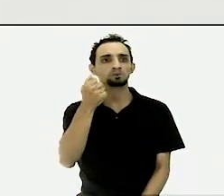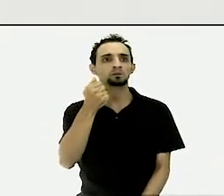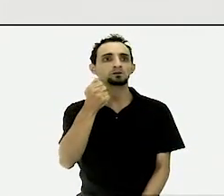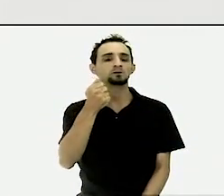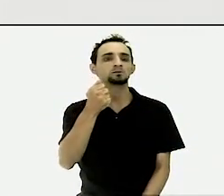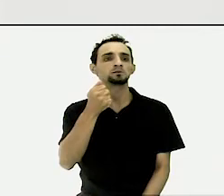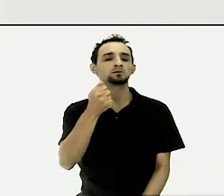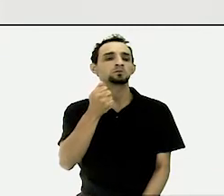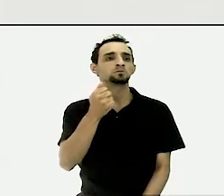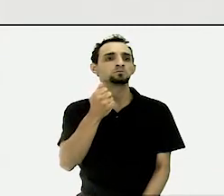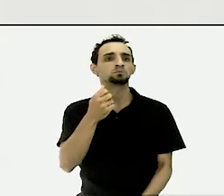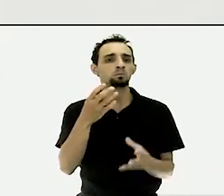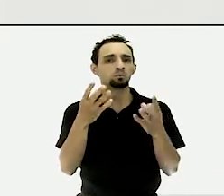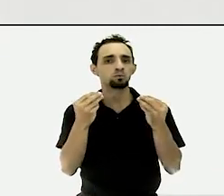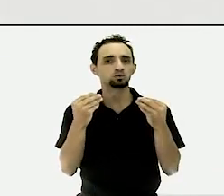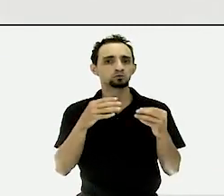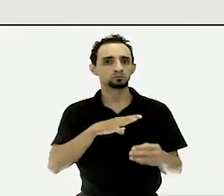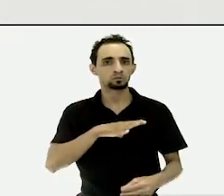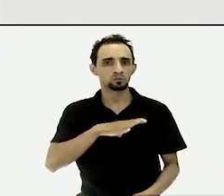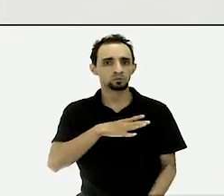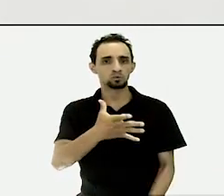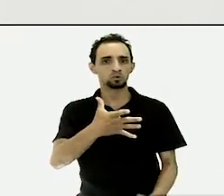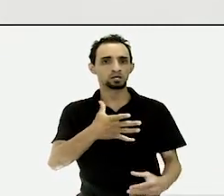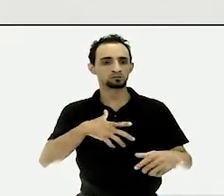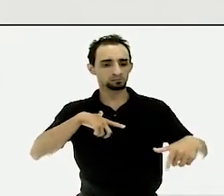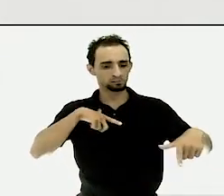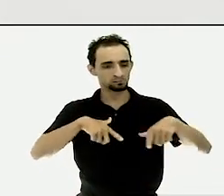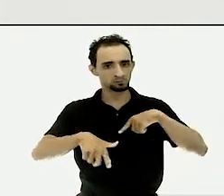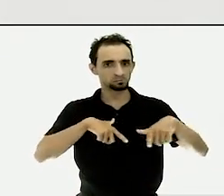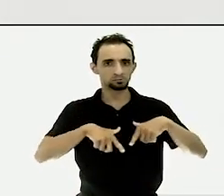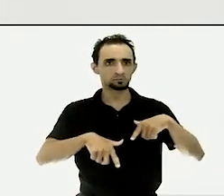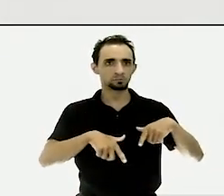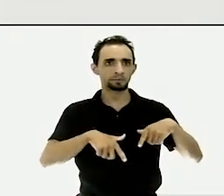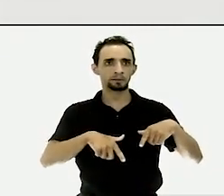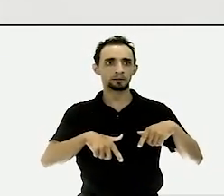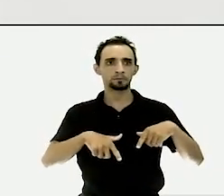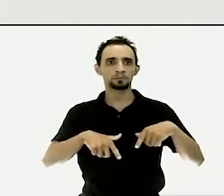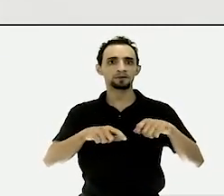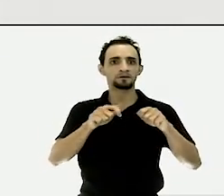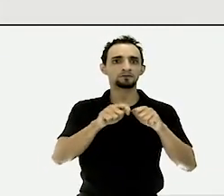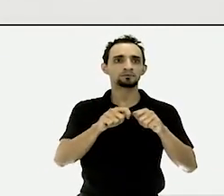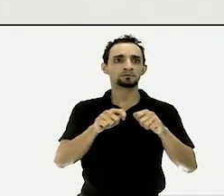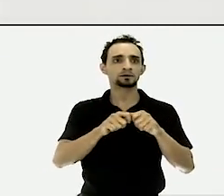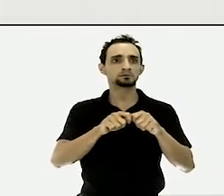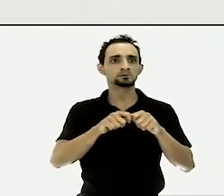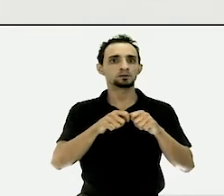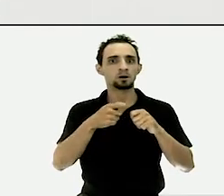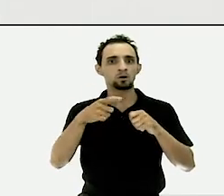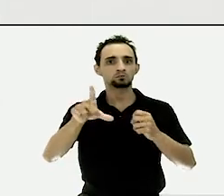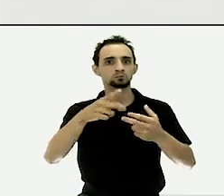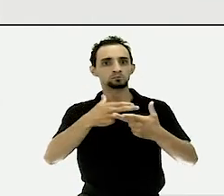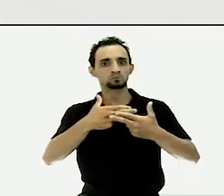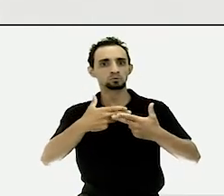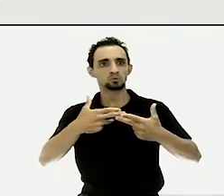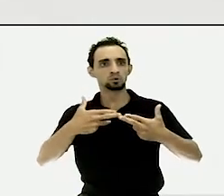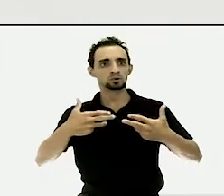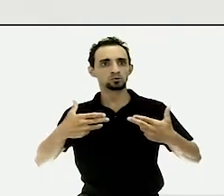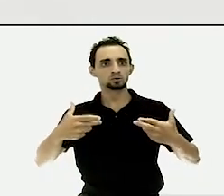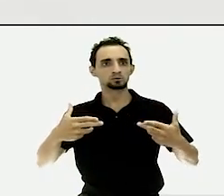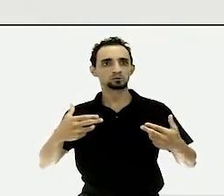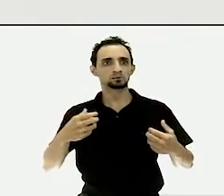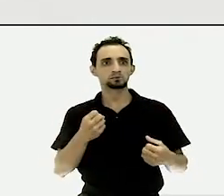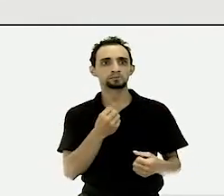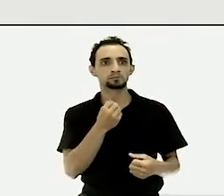Volber, saudá-los, dizer que nós temos para eles muito respeito. Não vão pensar que